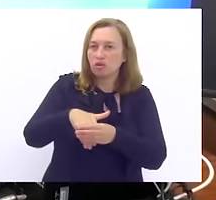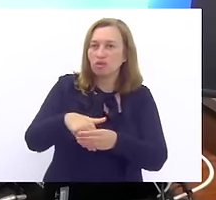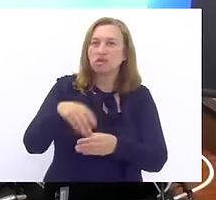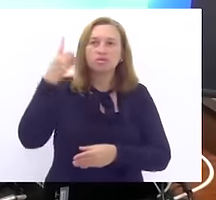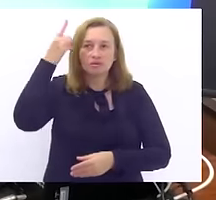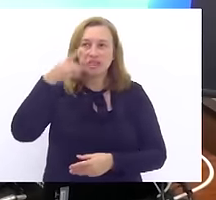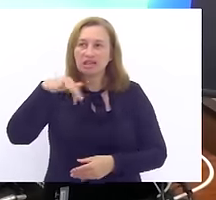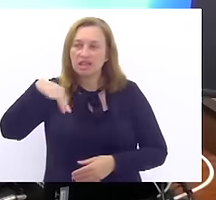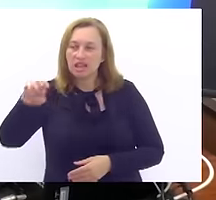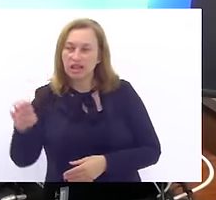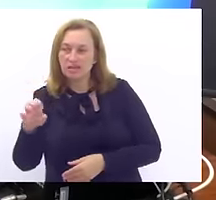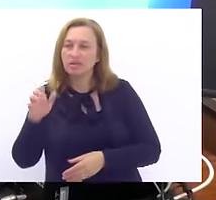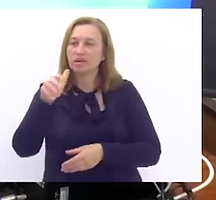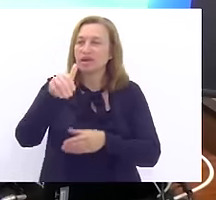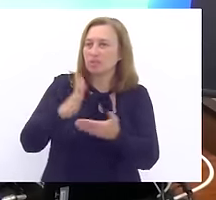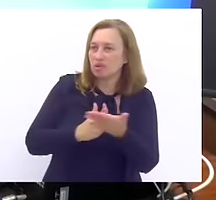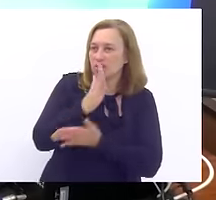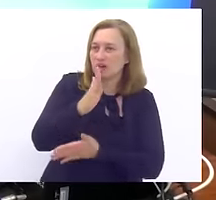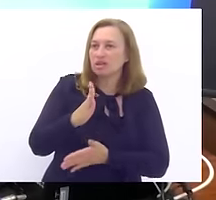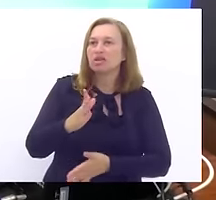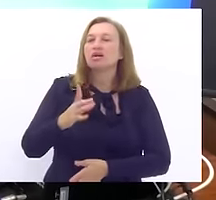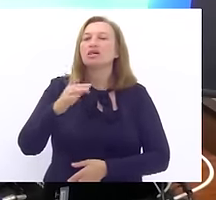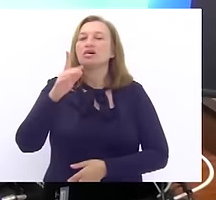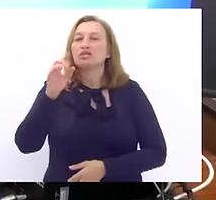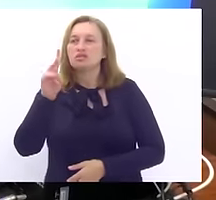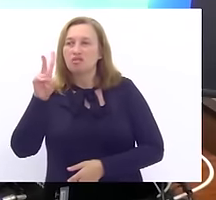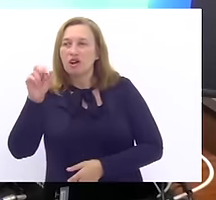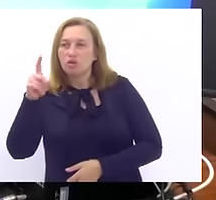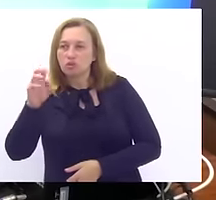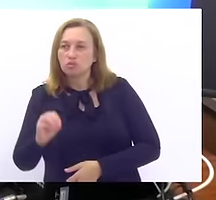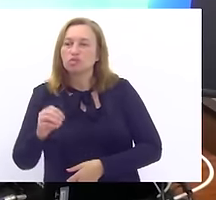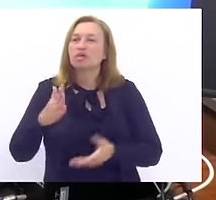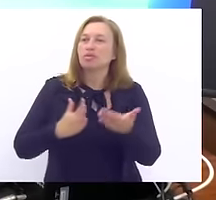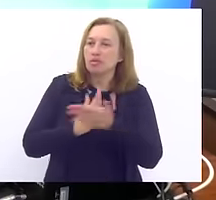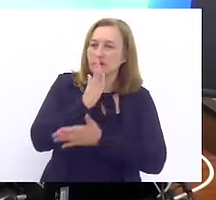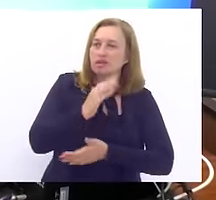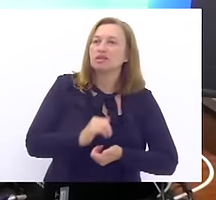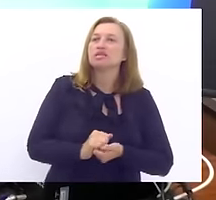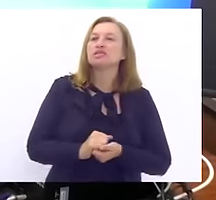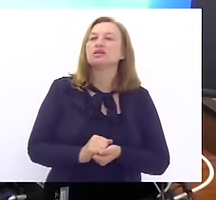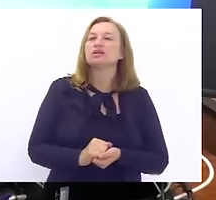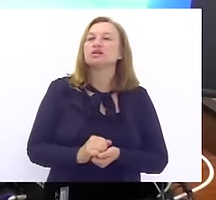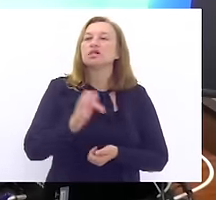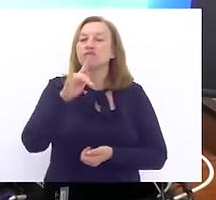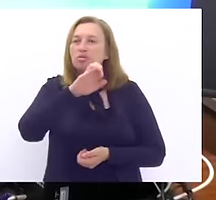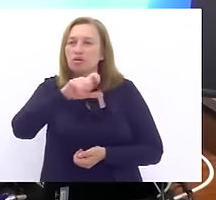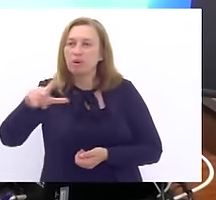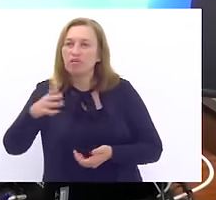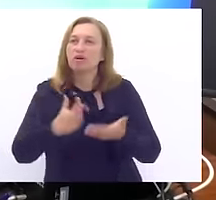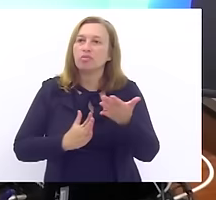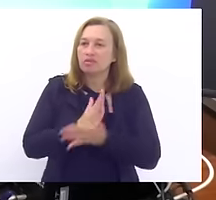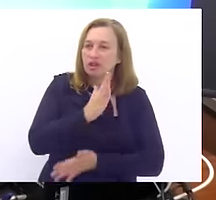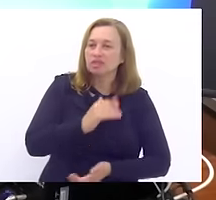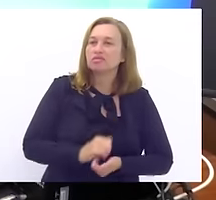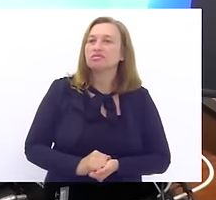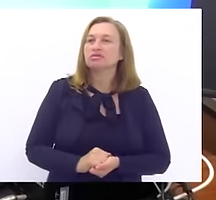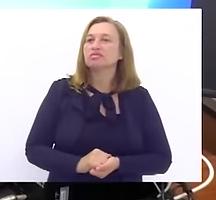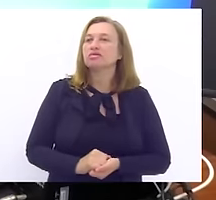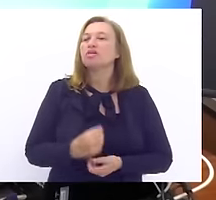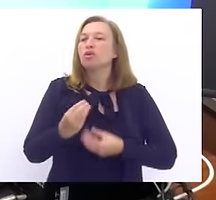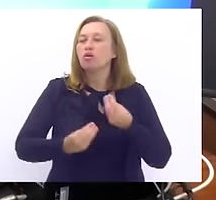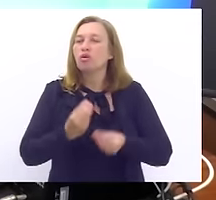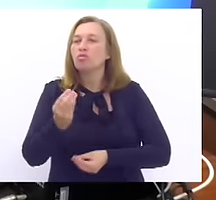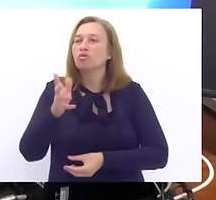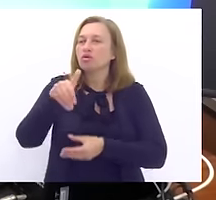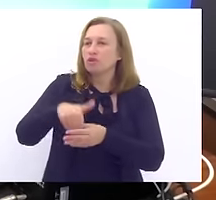favorável como vota Deputado Walter Ceasa favorável como vota Deputado Felipe belga como vota